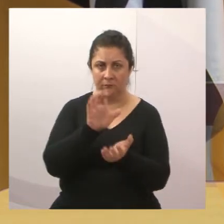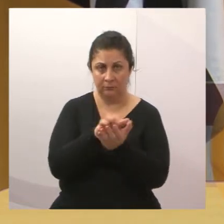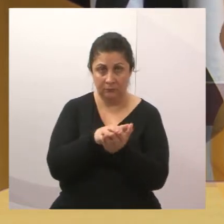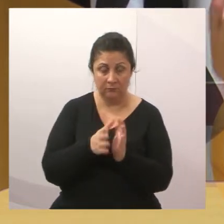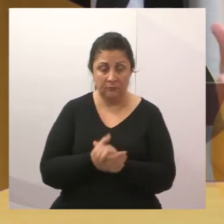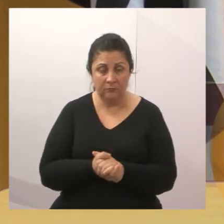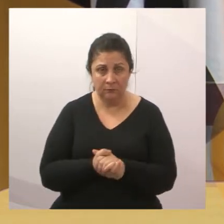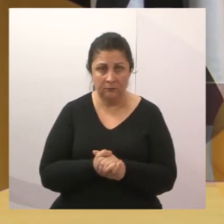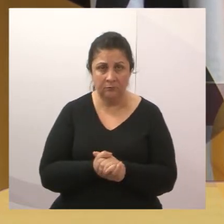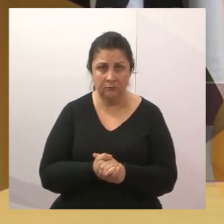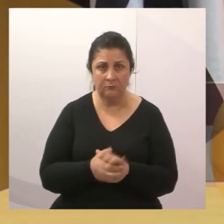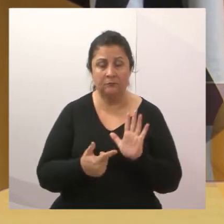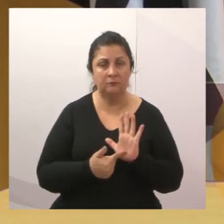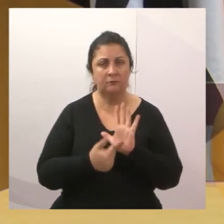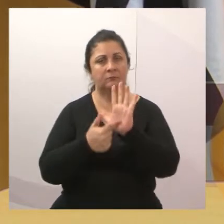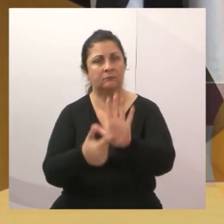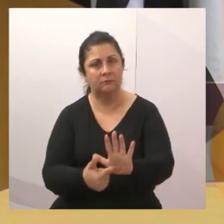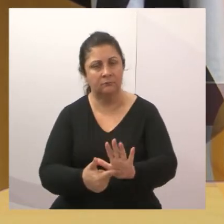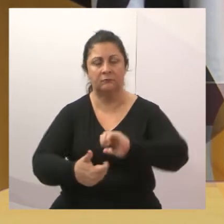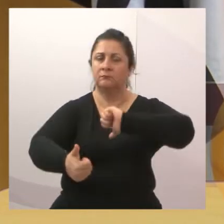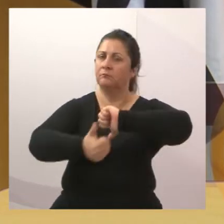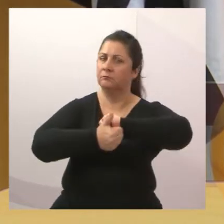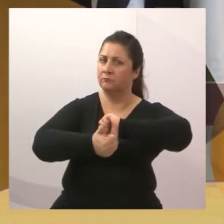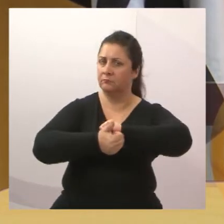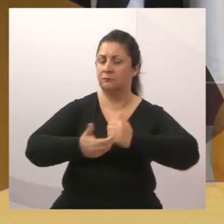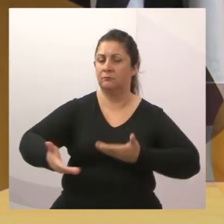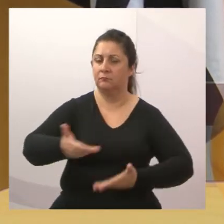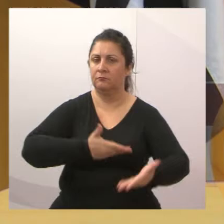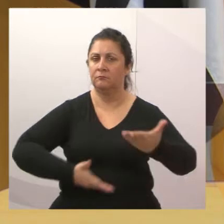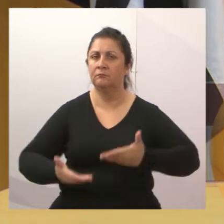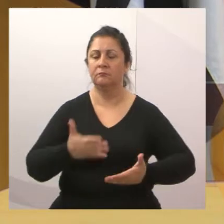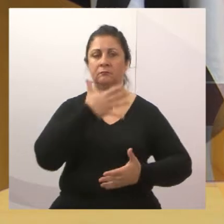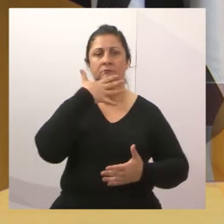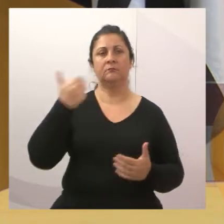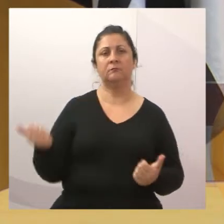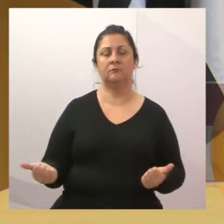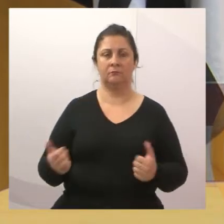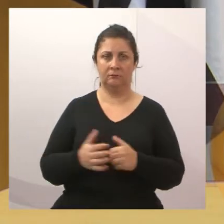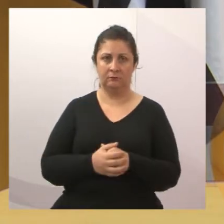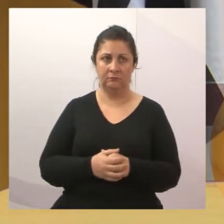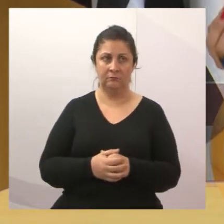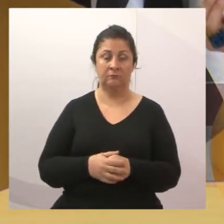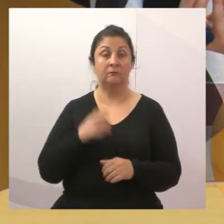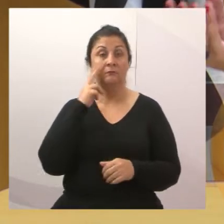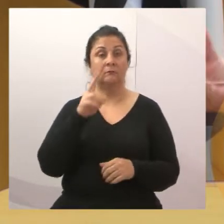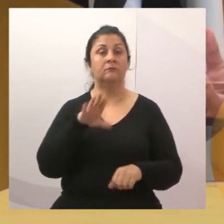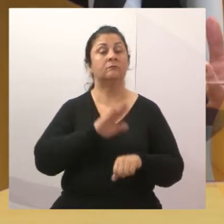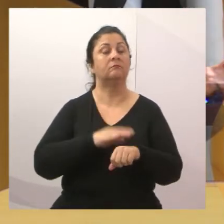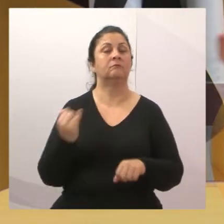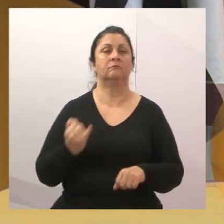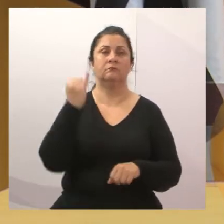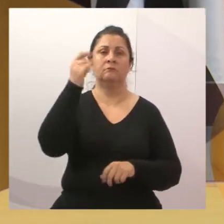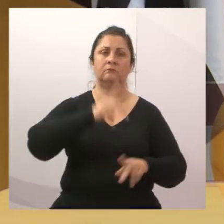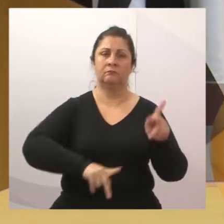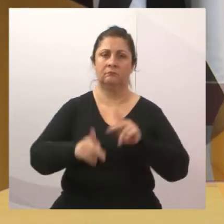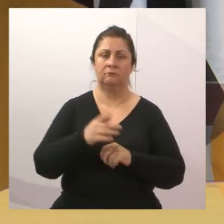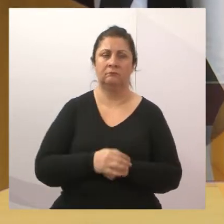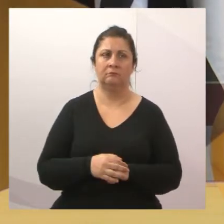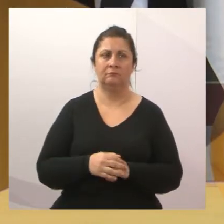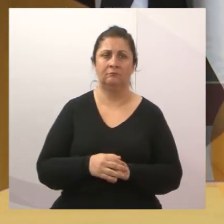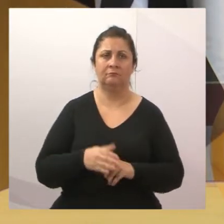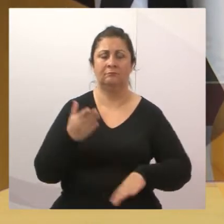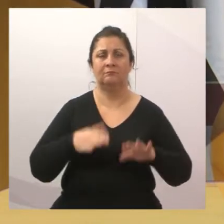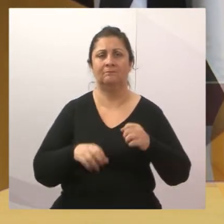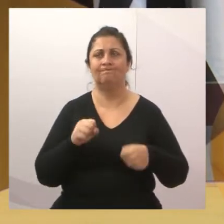é oferecer uma qualidade de serviço melhor dentro das necessidades da população. Então, às vezes, a gente